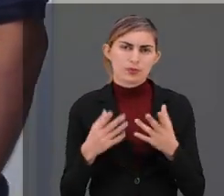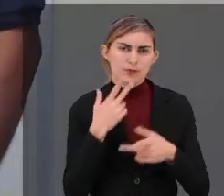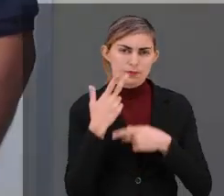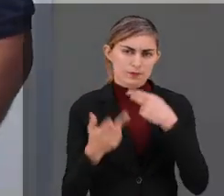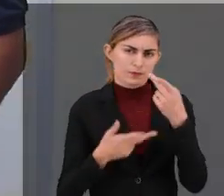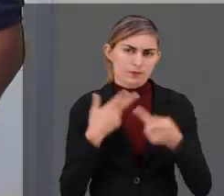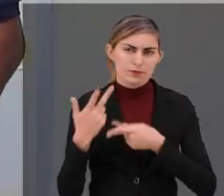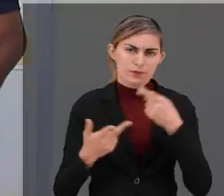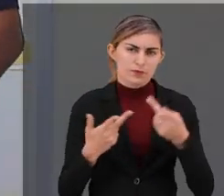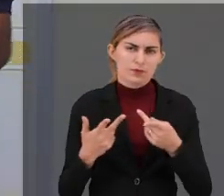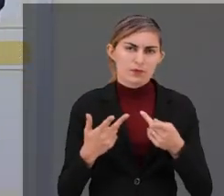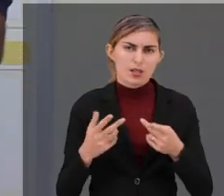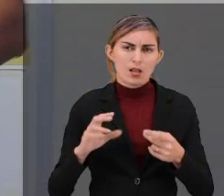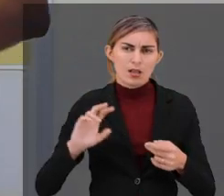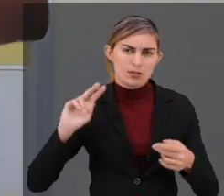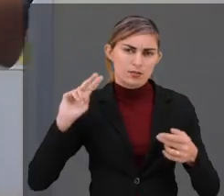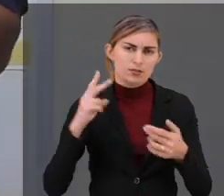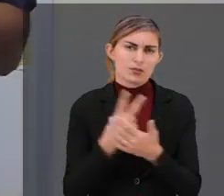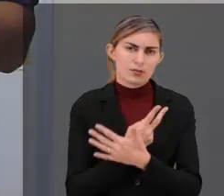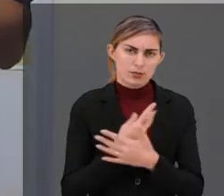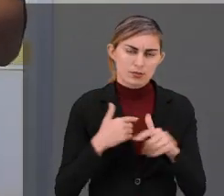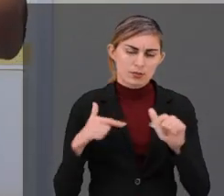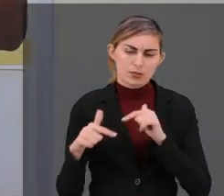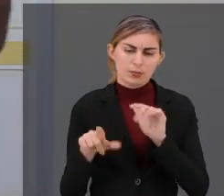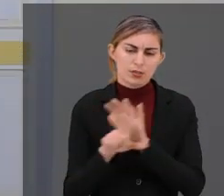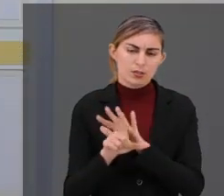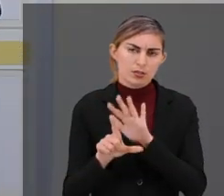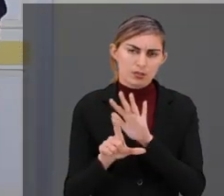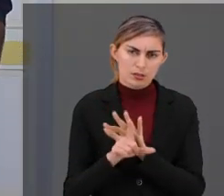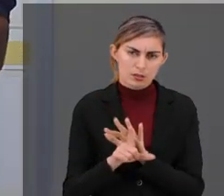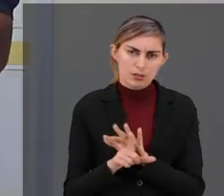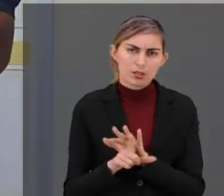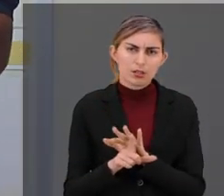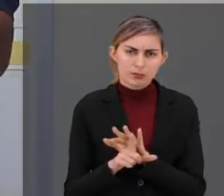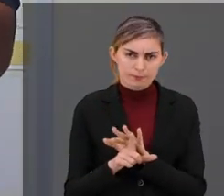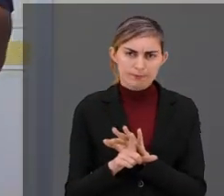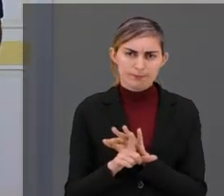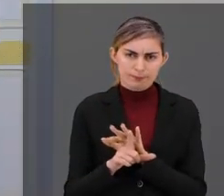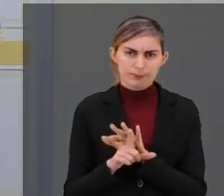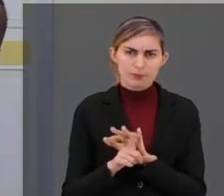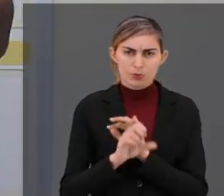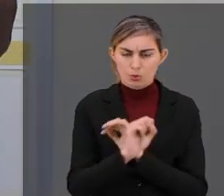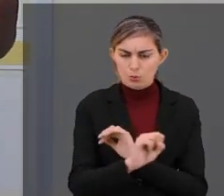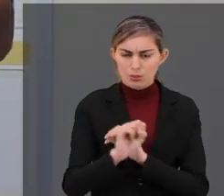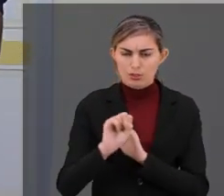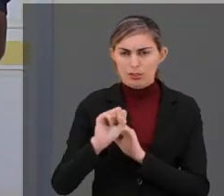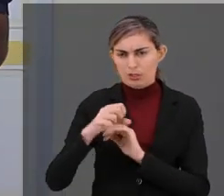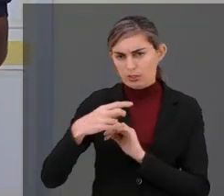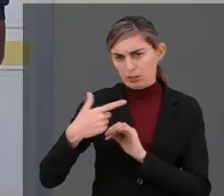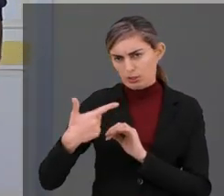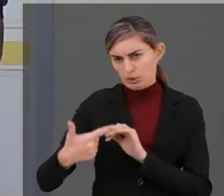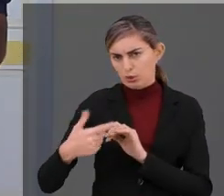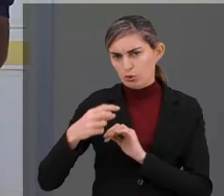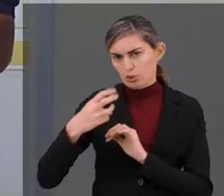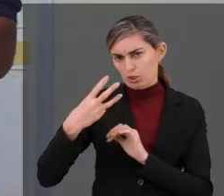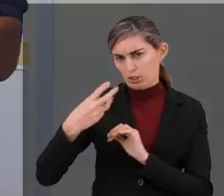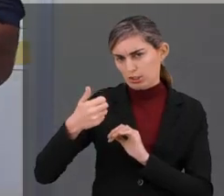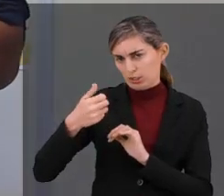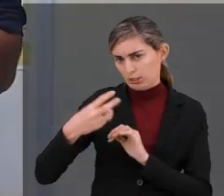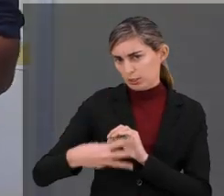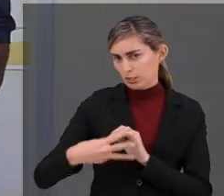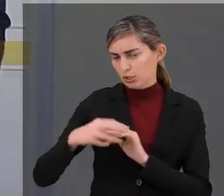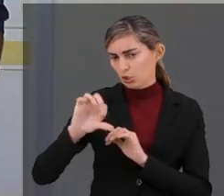legalmente falando, o acidente de trabalho está lá na lei previdenciária. Sim. Lei 8213 de 1991,